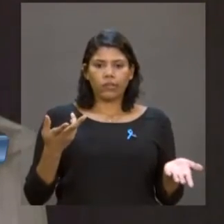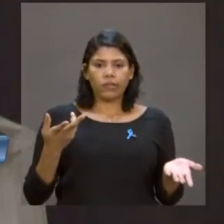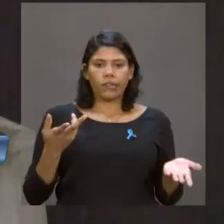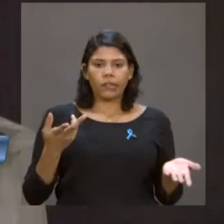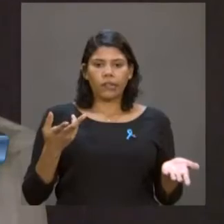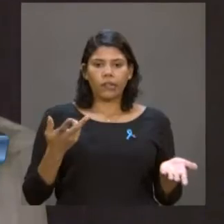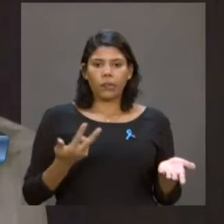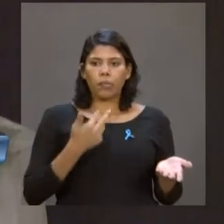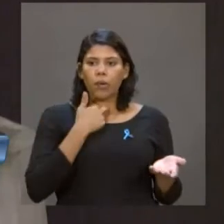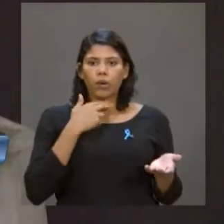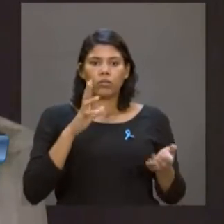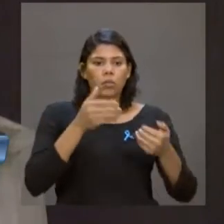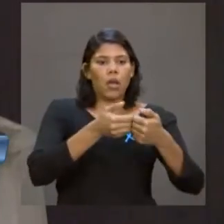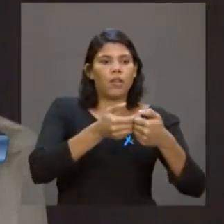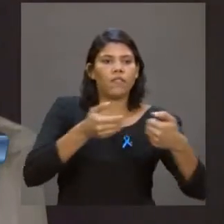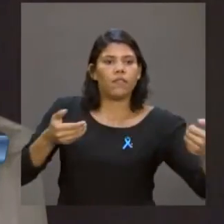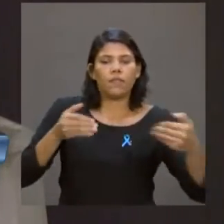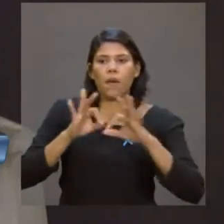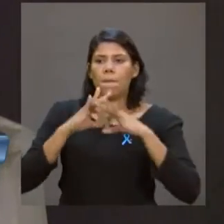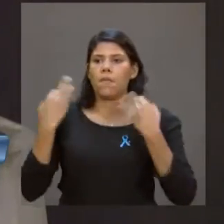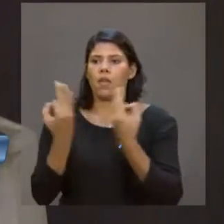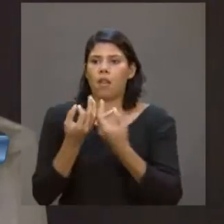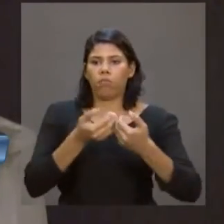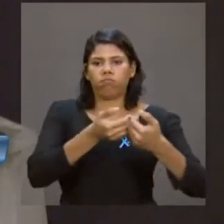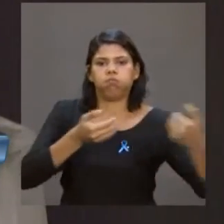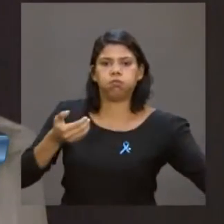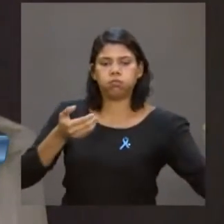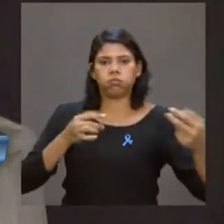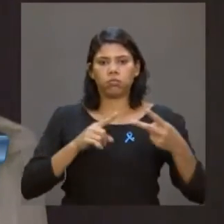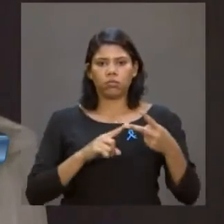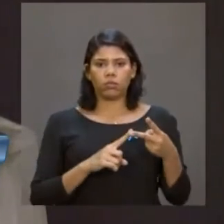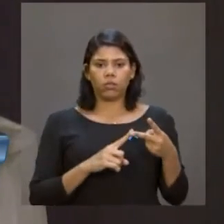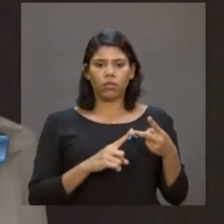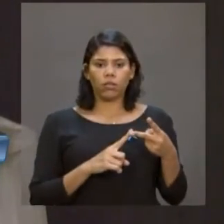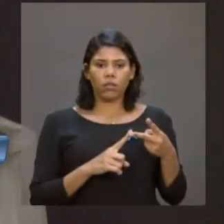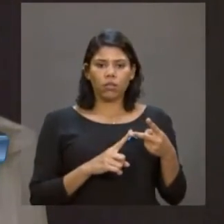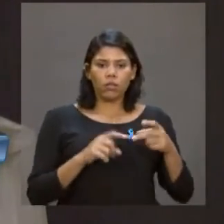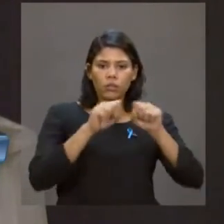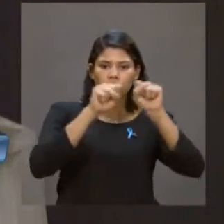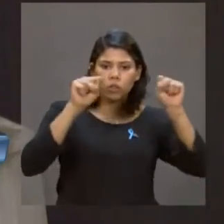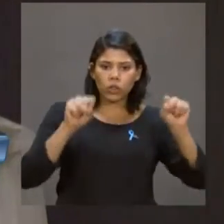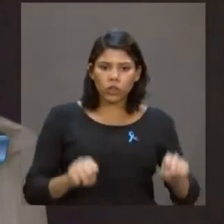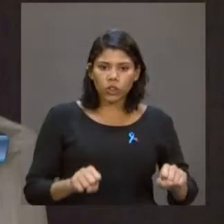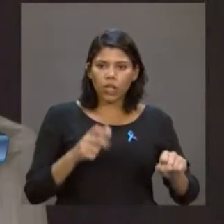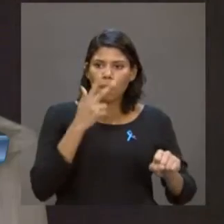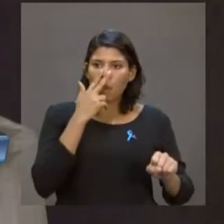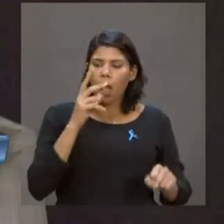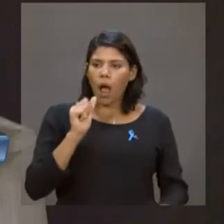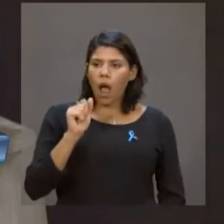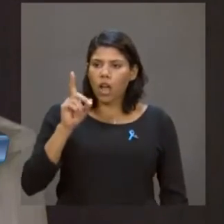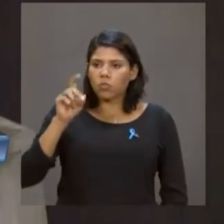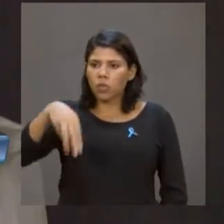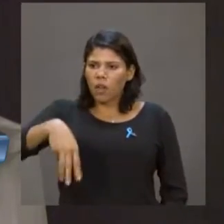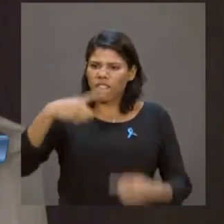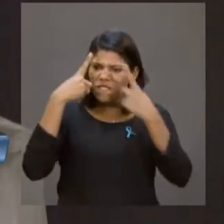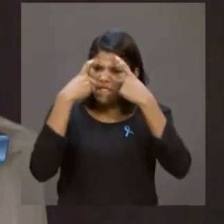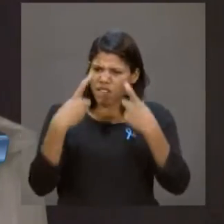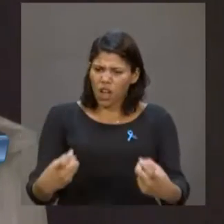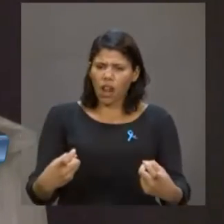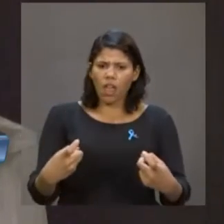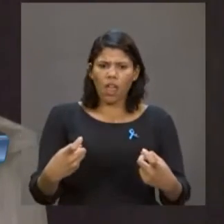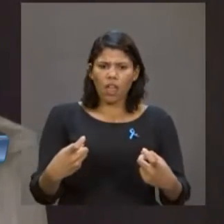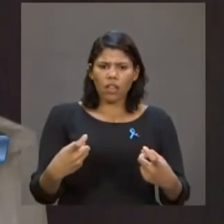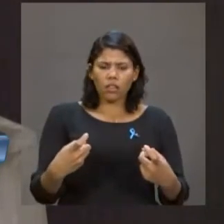é afastamento da família, um sistema permanente de administração violenta